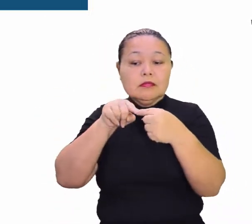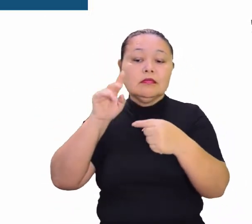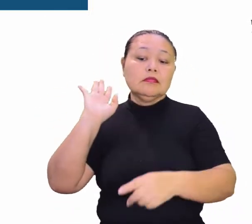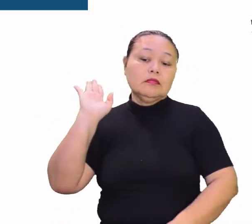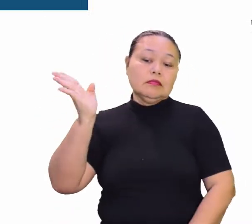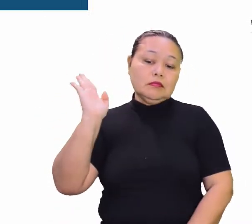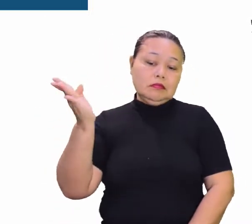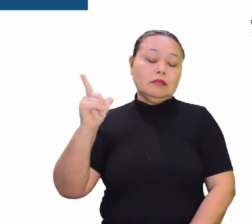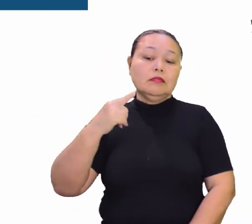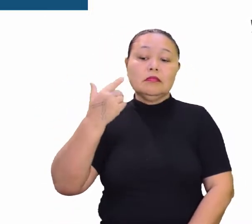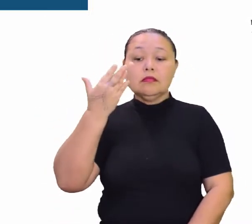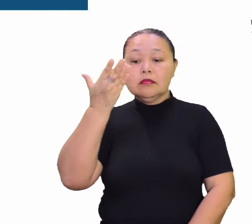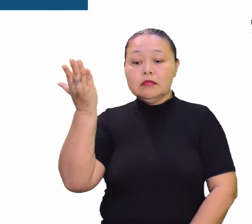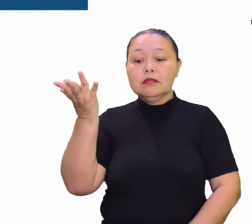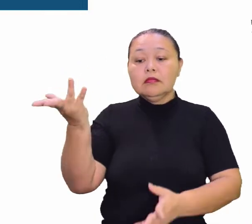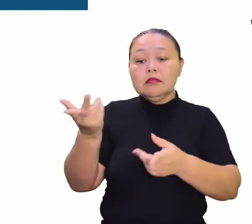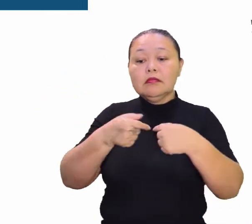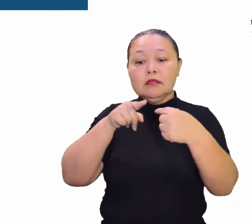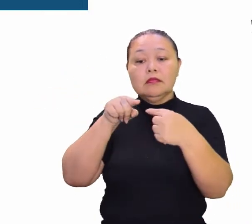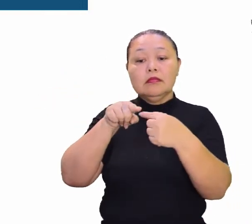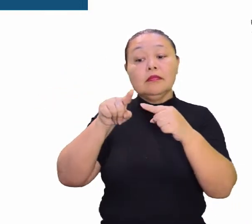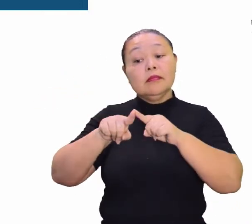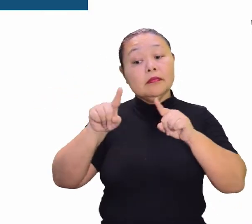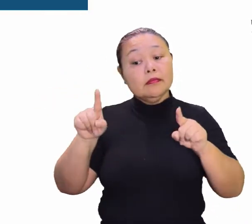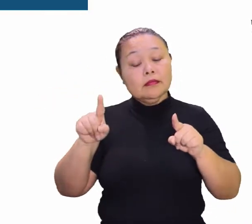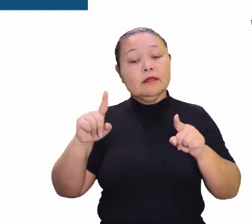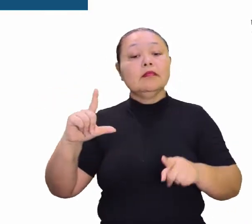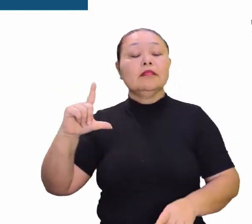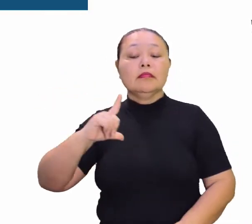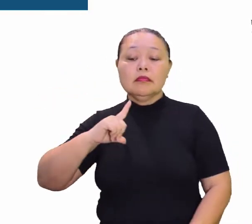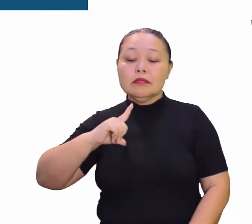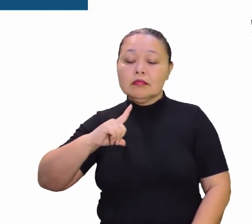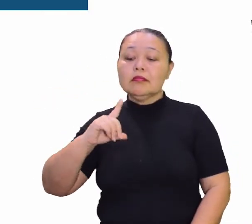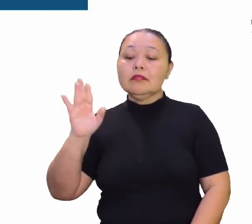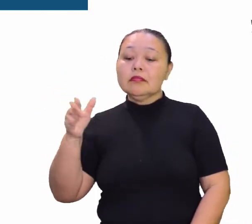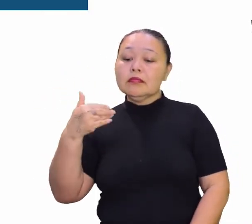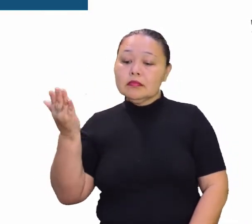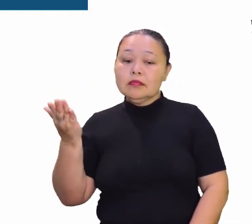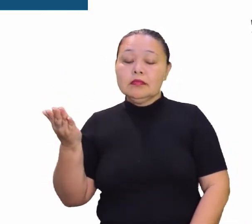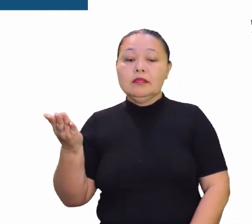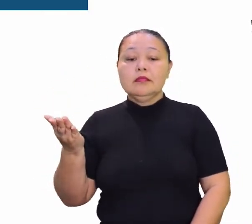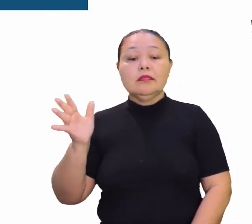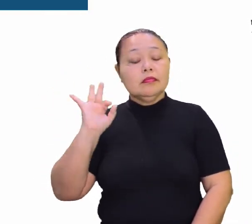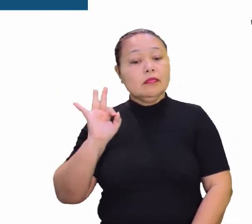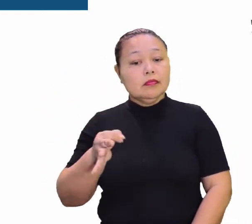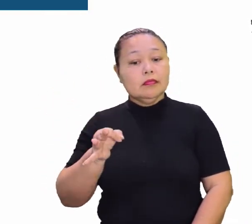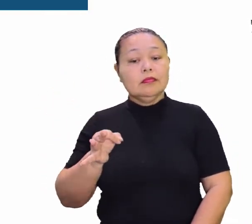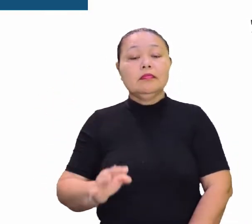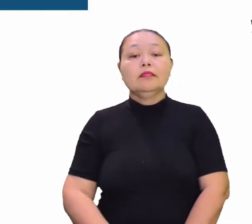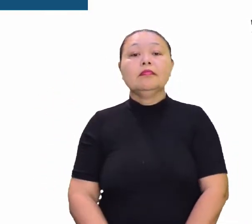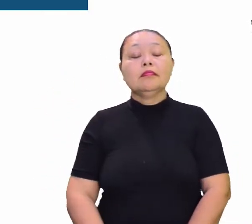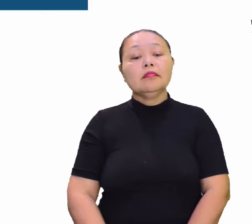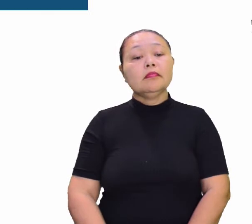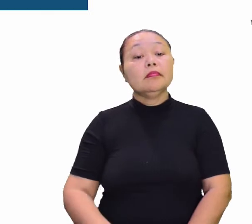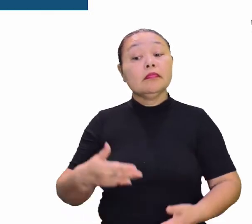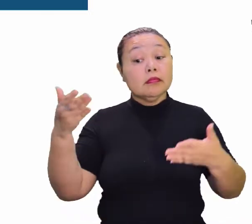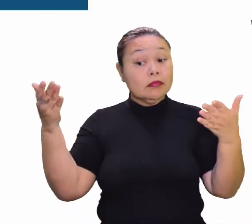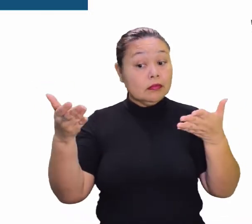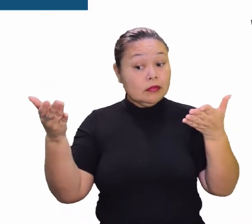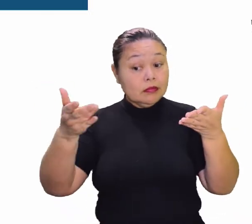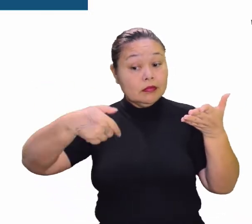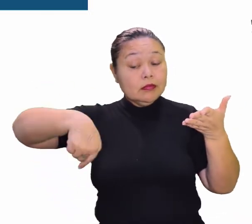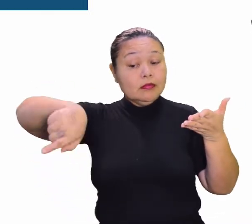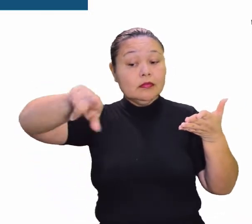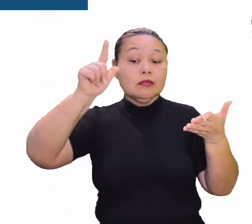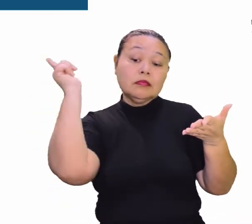vários outros lugares. Não é isso? Mas ainda está pertinente a essa habilidade. Exato. Não é isso? Hoje nós queremos que